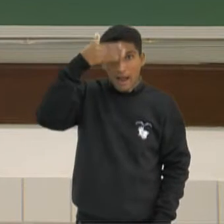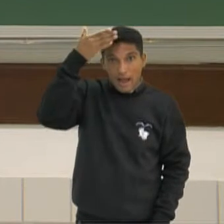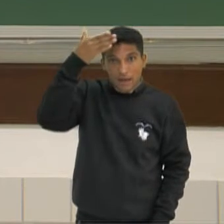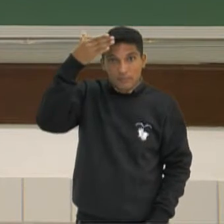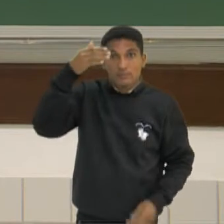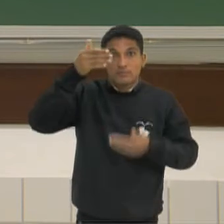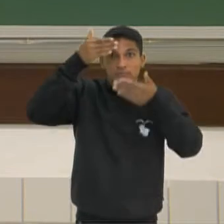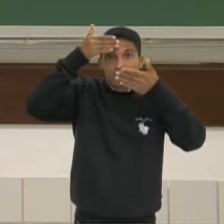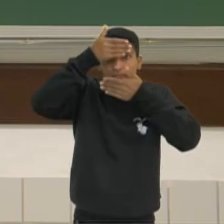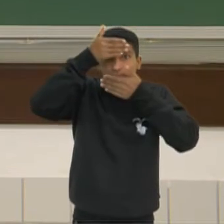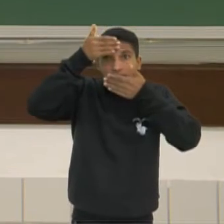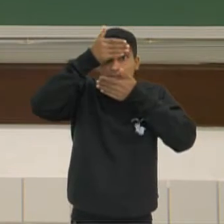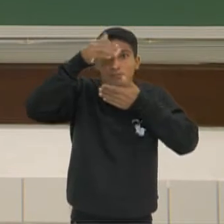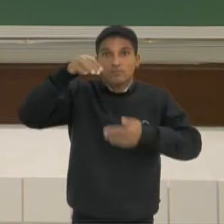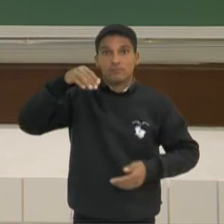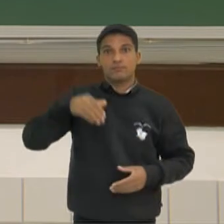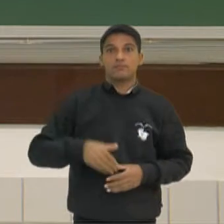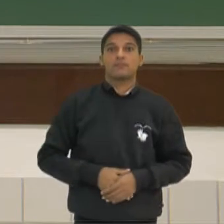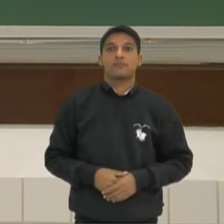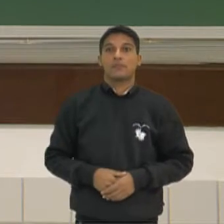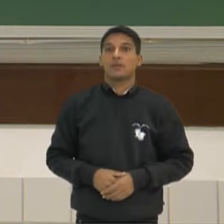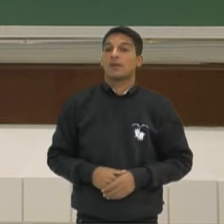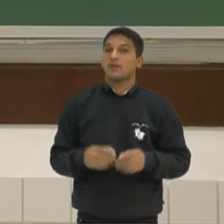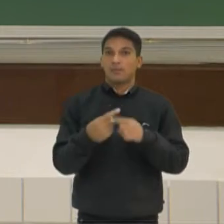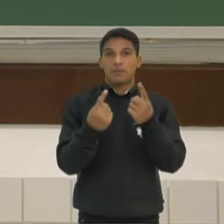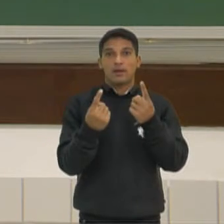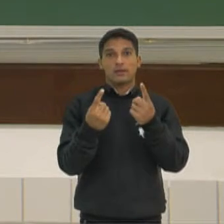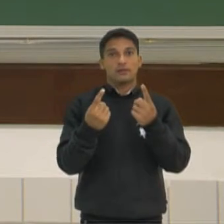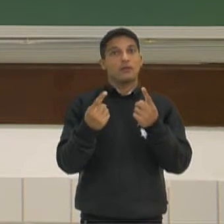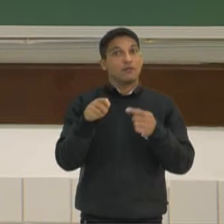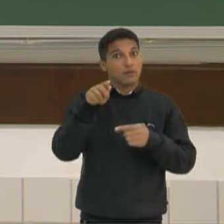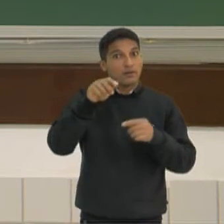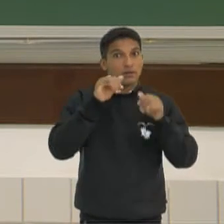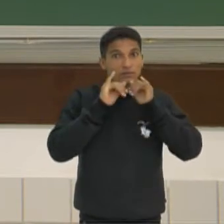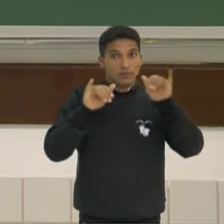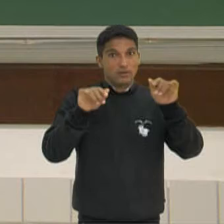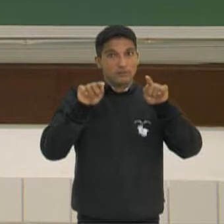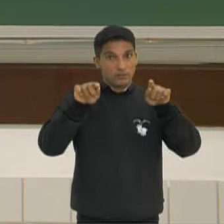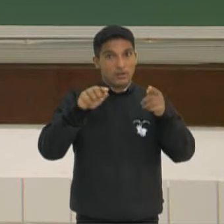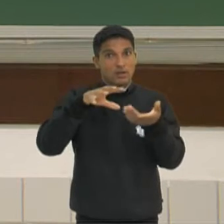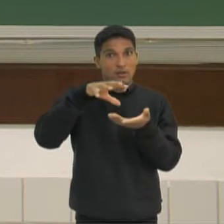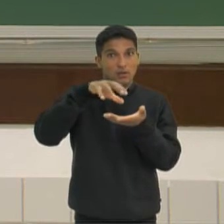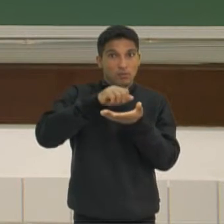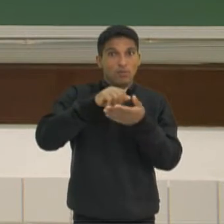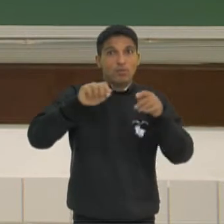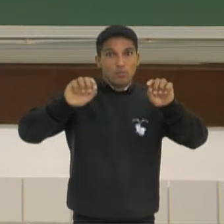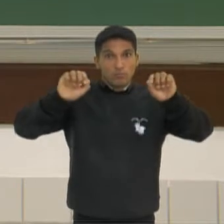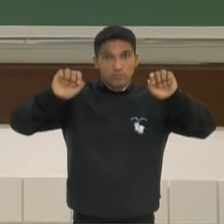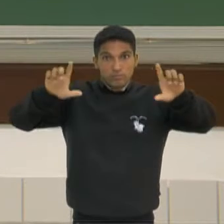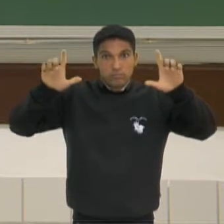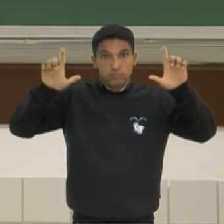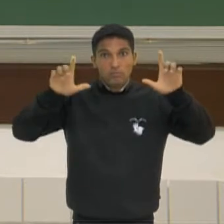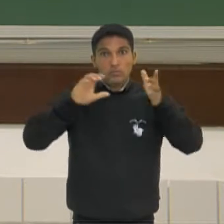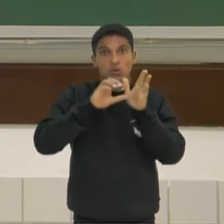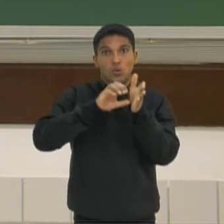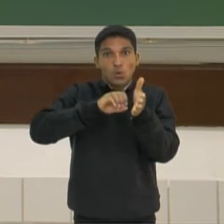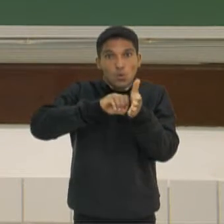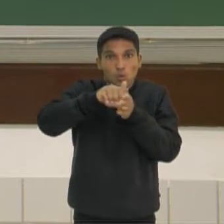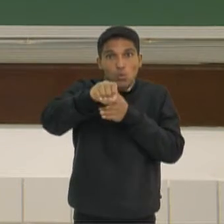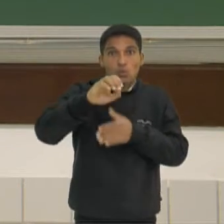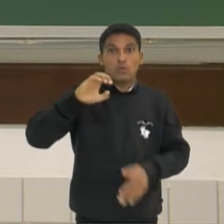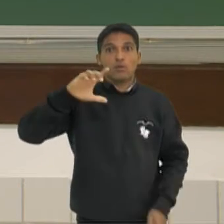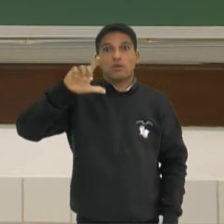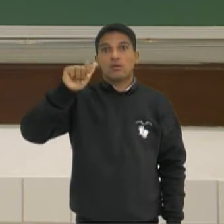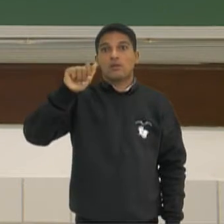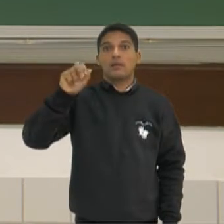gente começar a nossa aula, eu não quero que vocês esqueçam de fazer o registro de vocês de frequência no